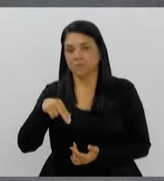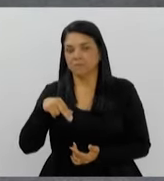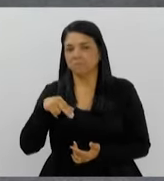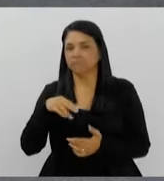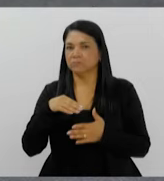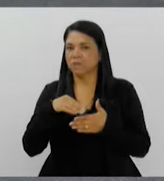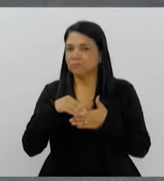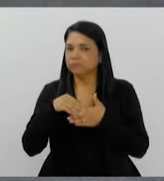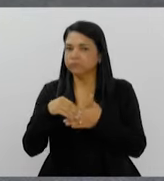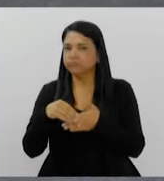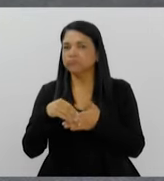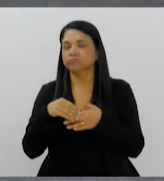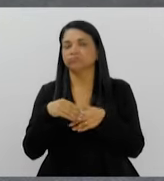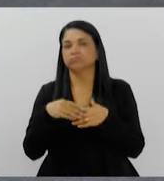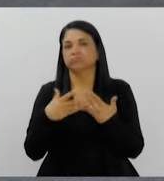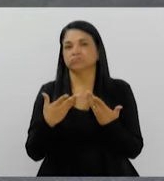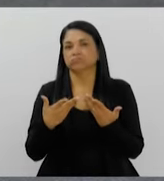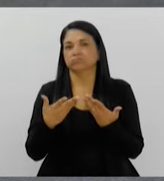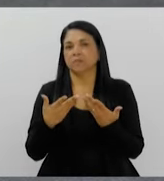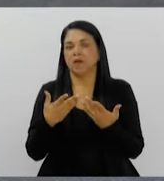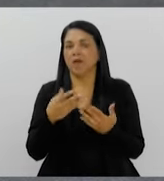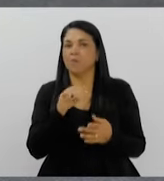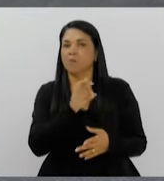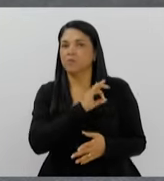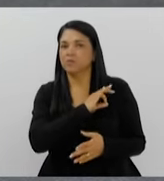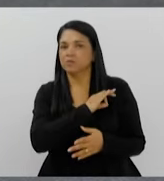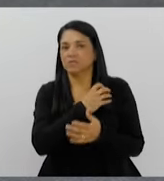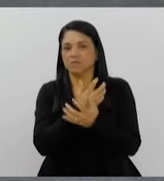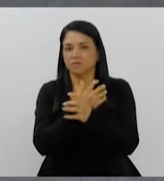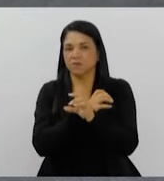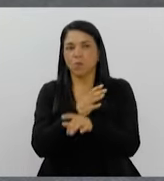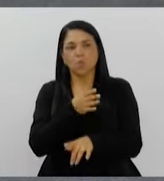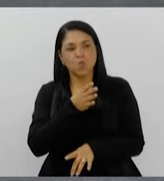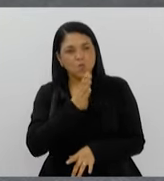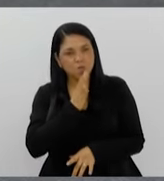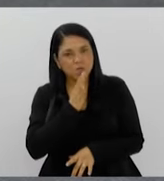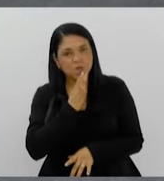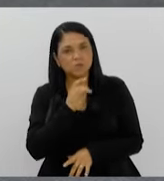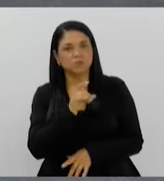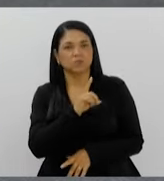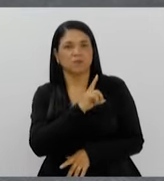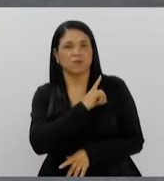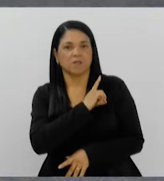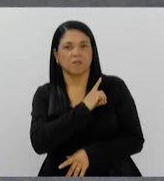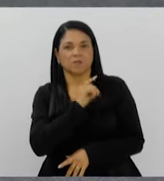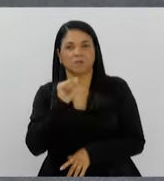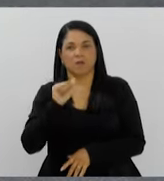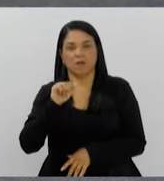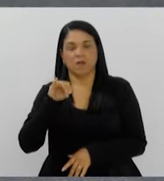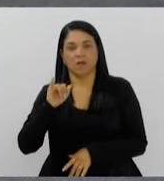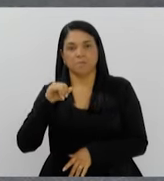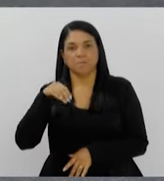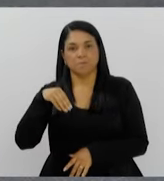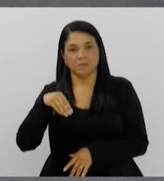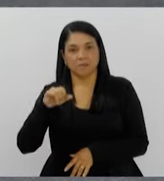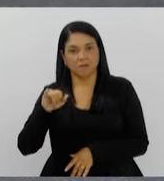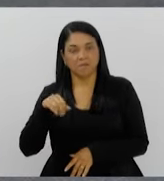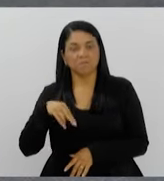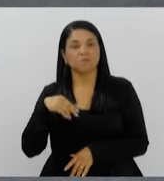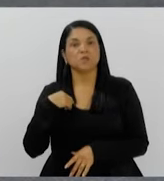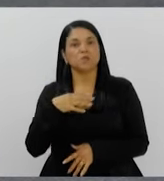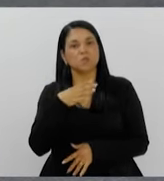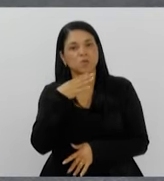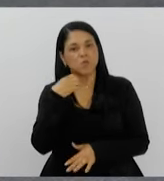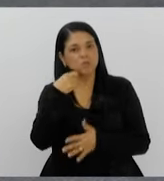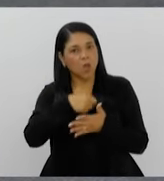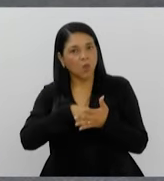muito correta a polícia civil conheço delegado a mim sei da sua conduta sei da sua luta sei do da